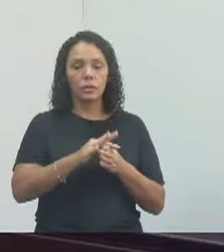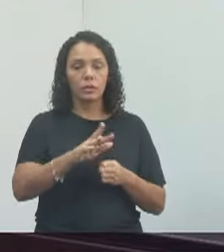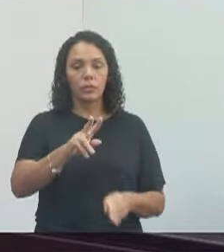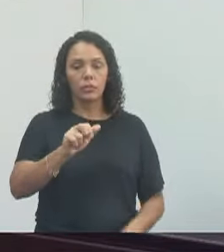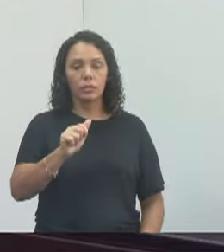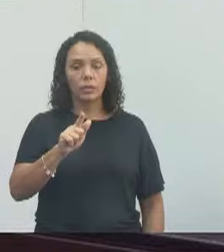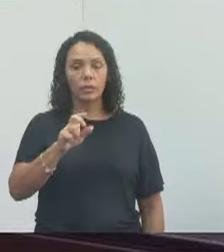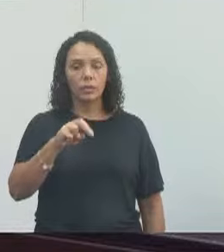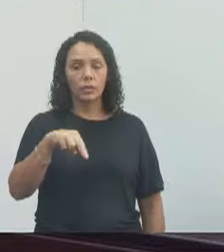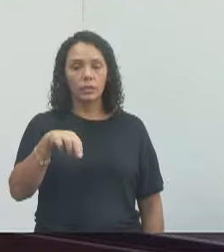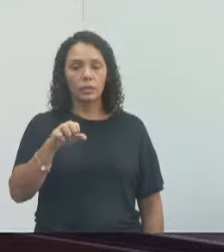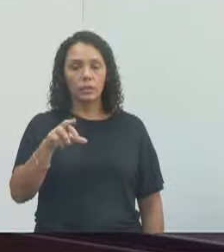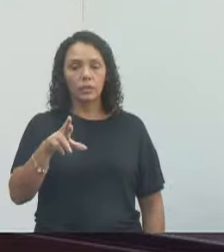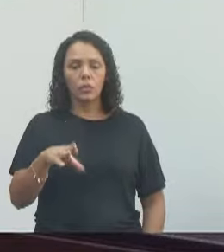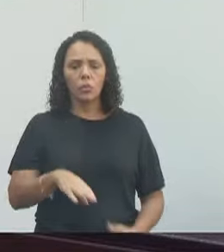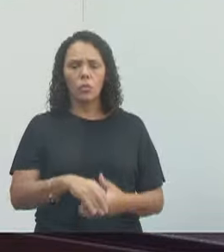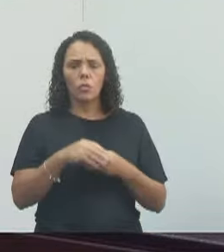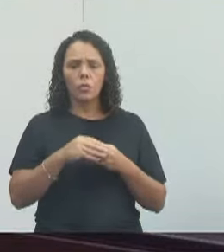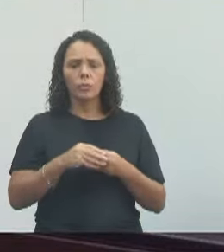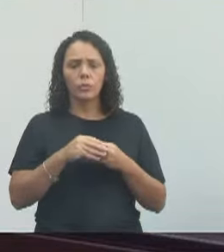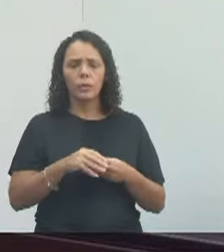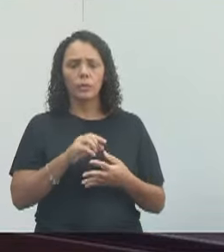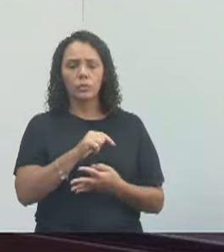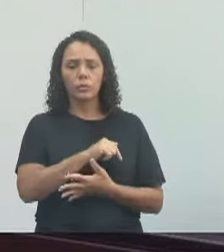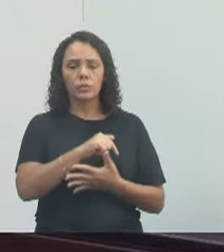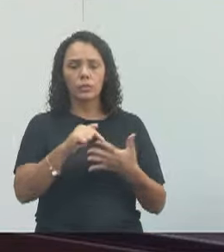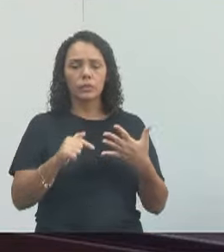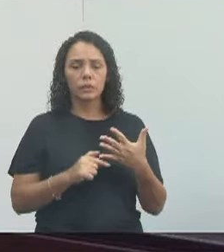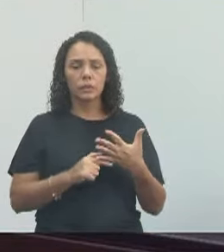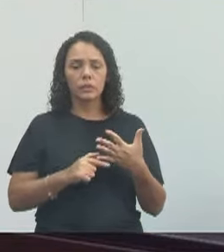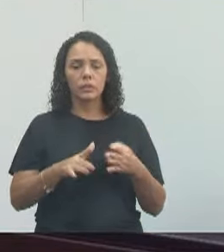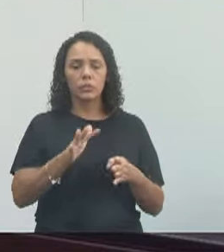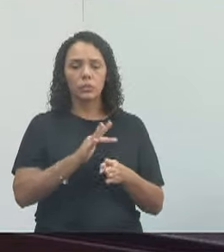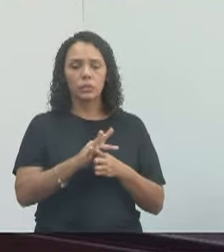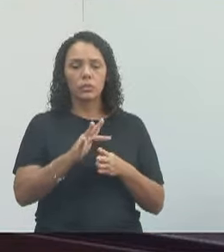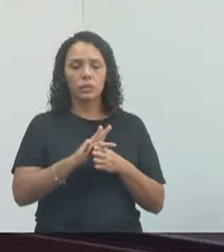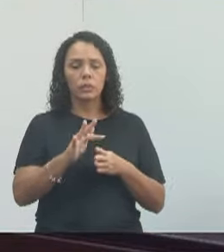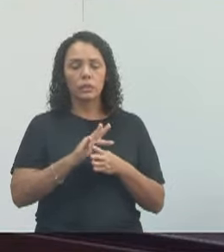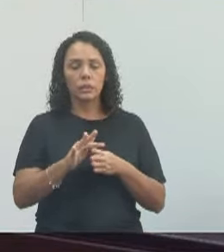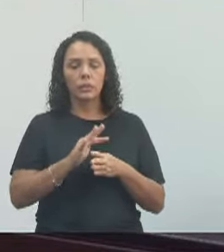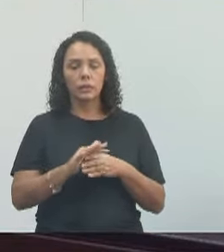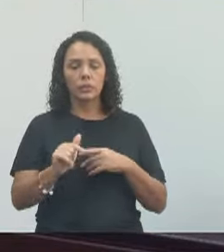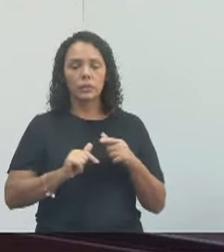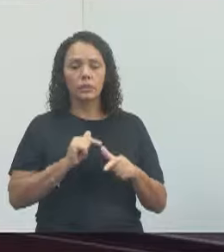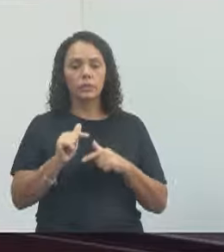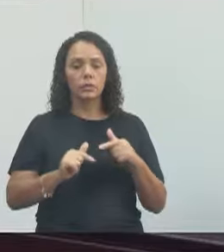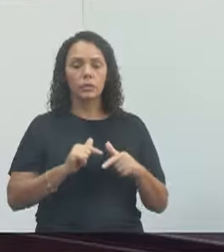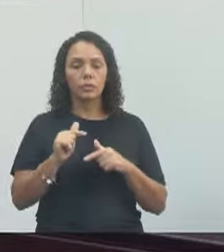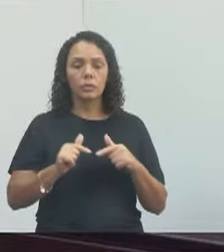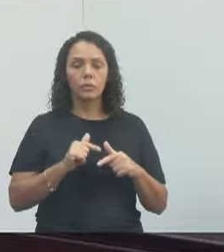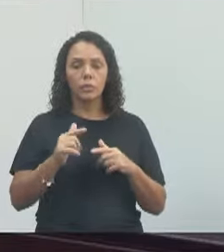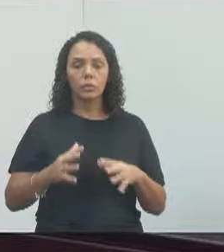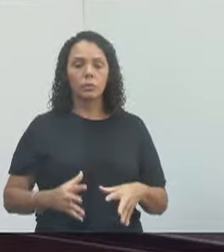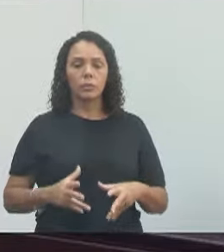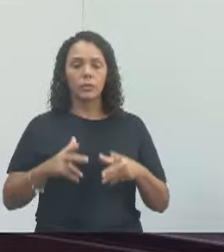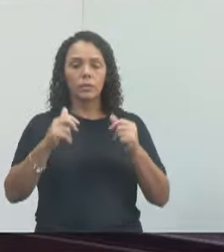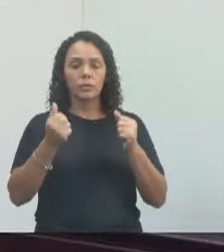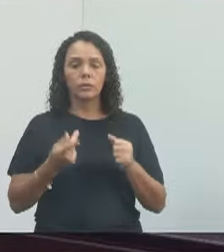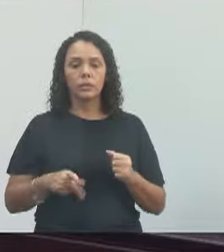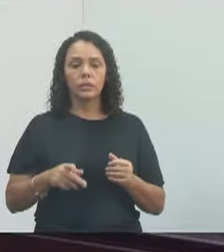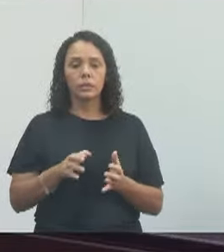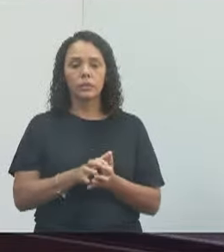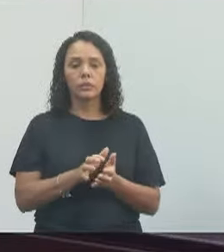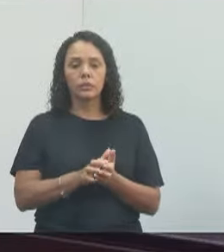cumprimentar esses guerreiros esses cinco conselheiros os suplentes também que tem desenvolvido um grande trabalho na nossa